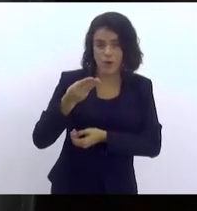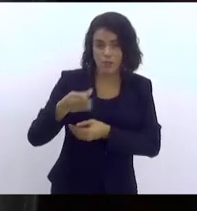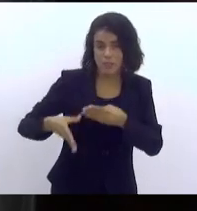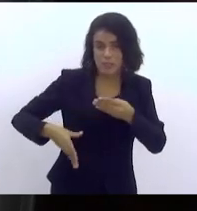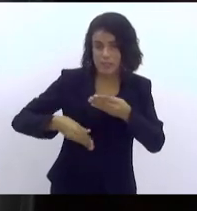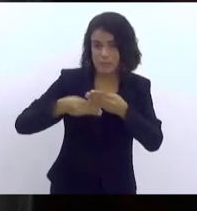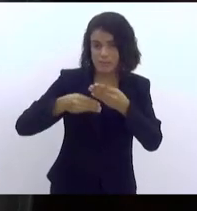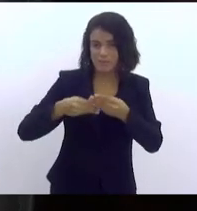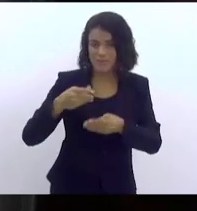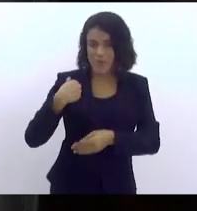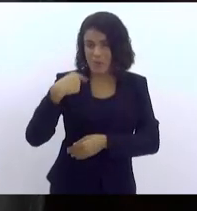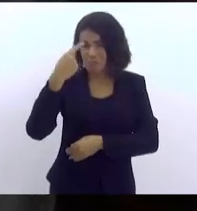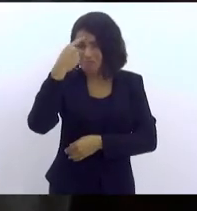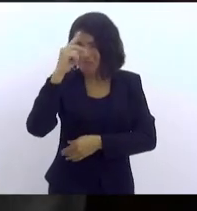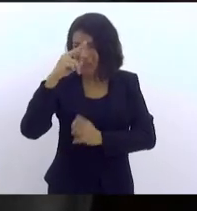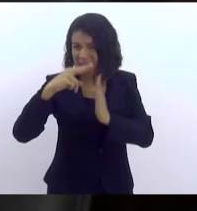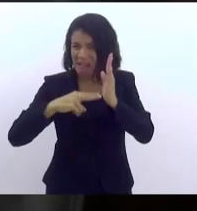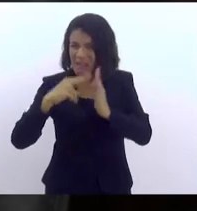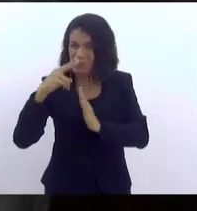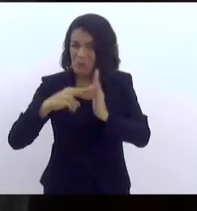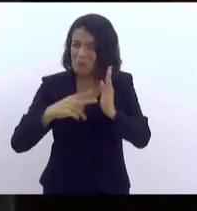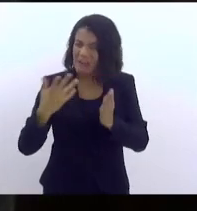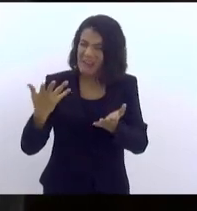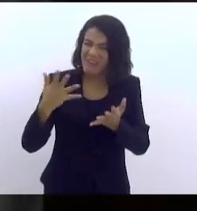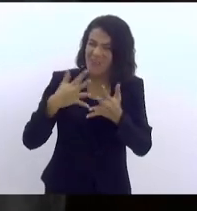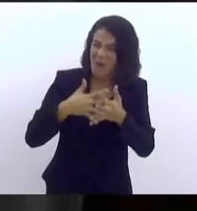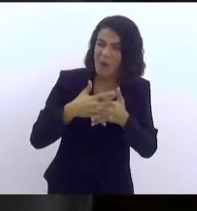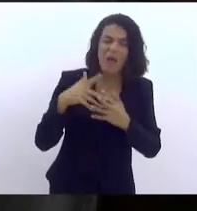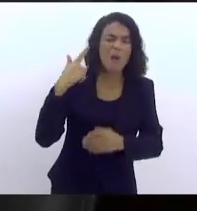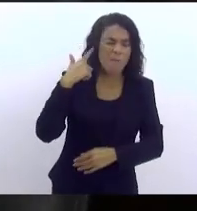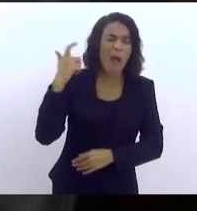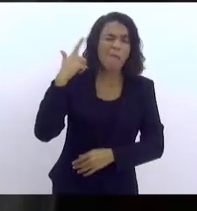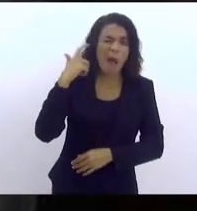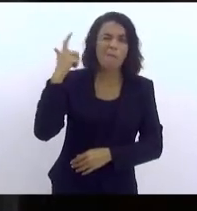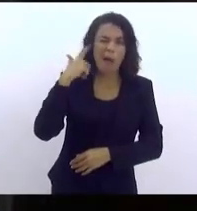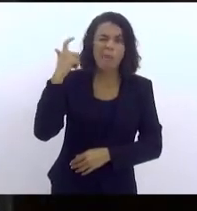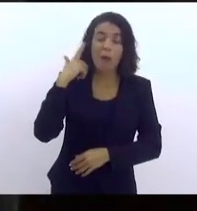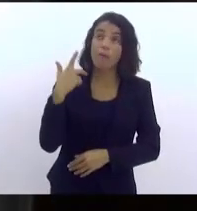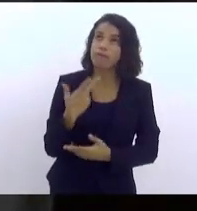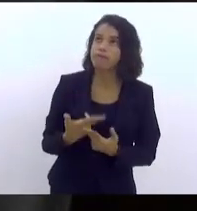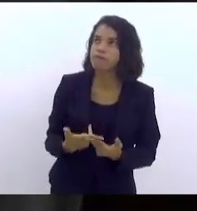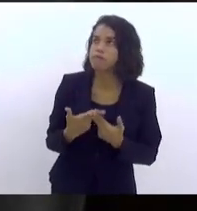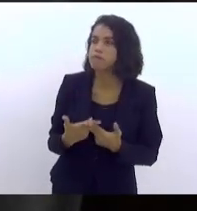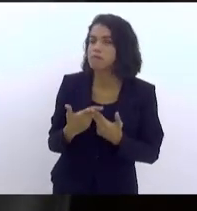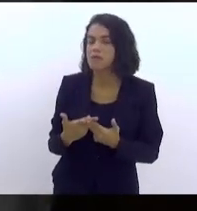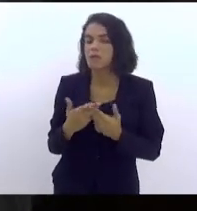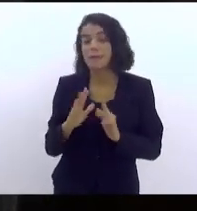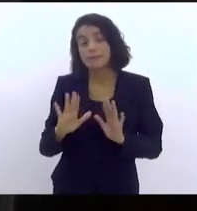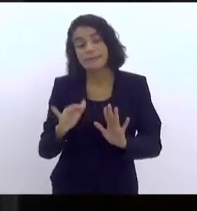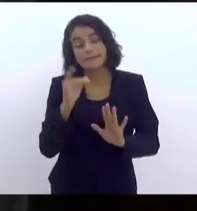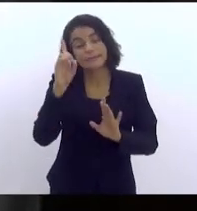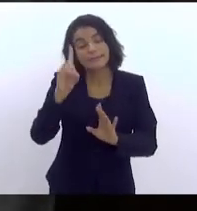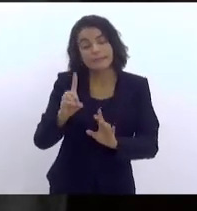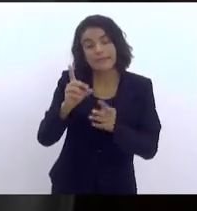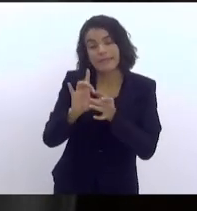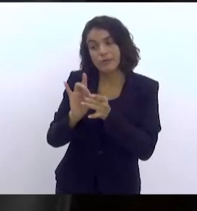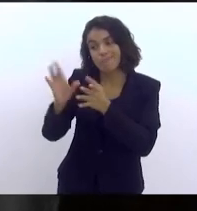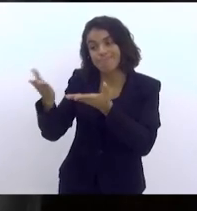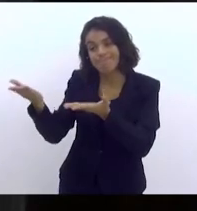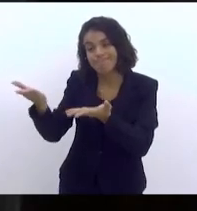eu não sei se na leitura ficar essa buzina realmente ela testa paciência né mas é o direito livre